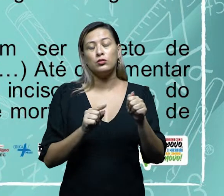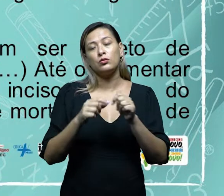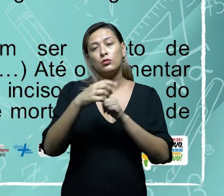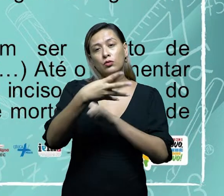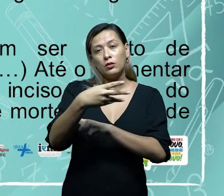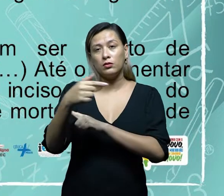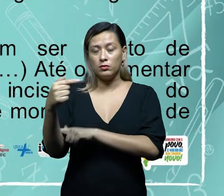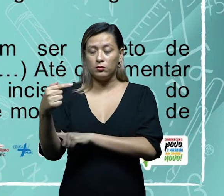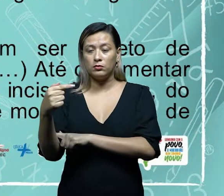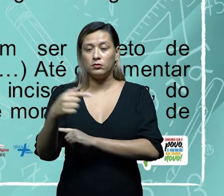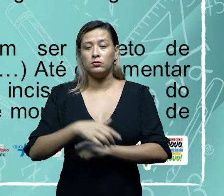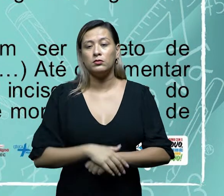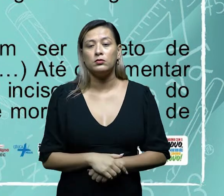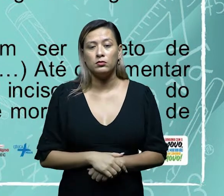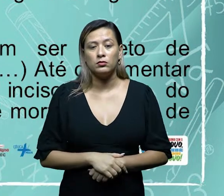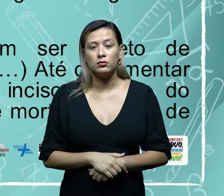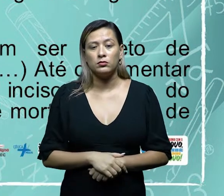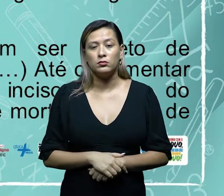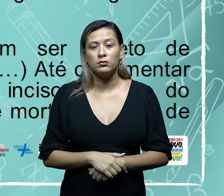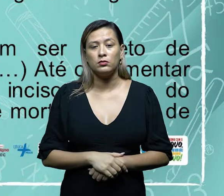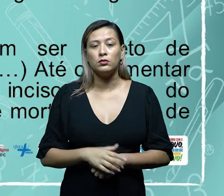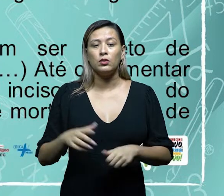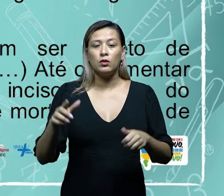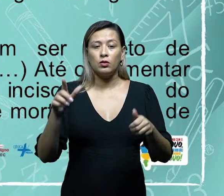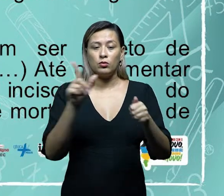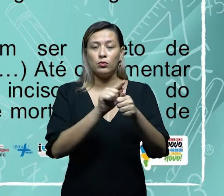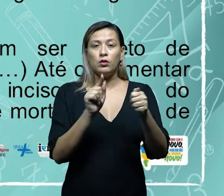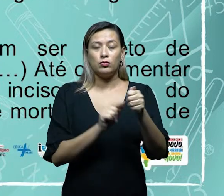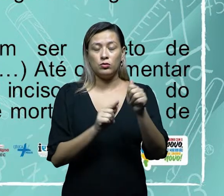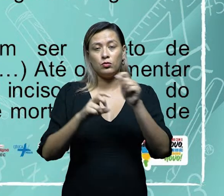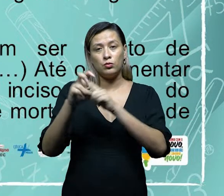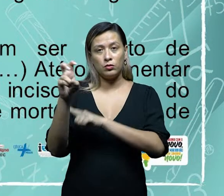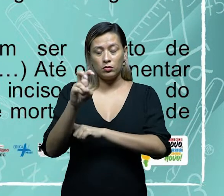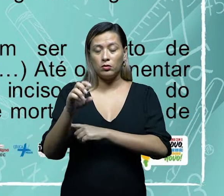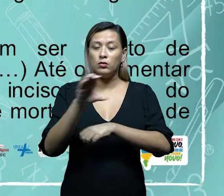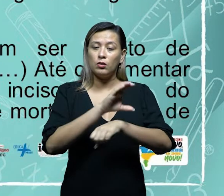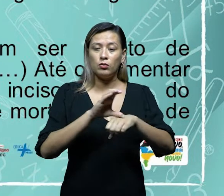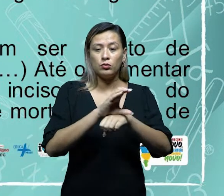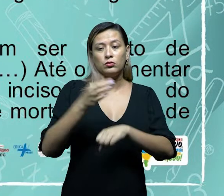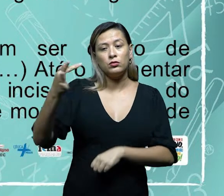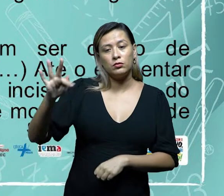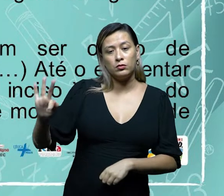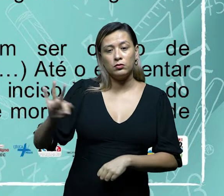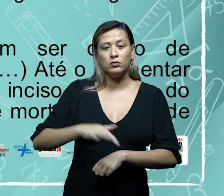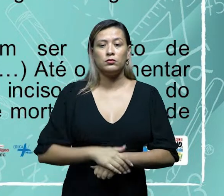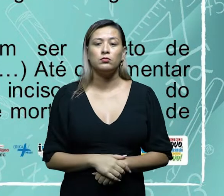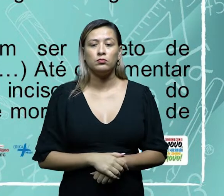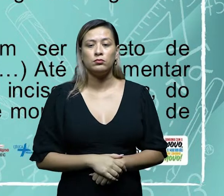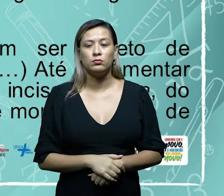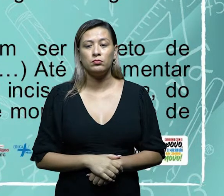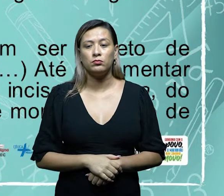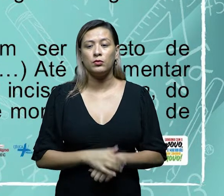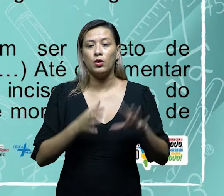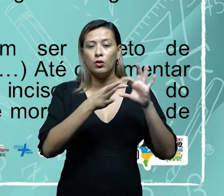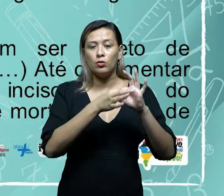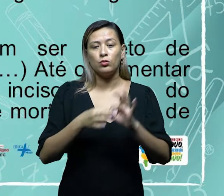47, do artigo 5º da Constituição Federal, dizendo que em situações, né, de guerra, podemos, de fato, admitir